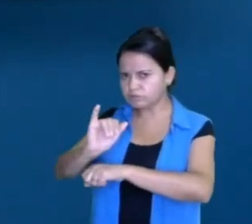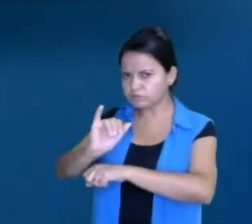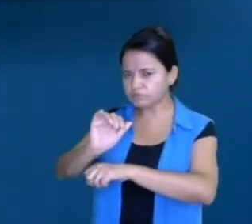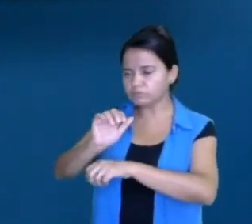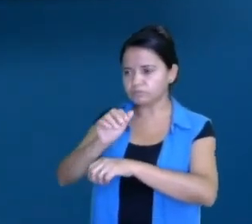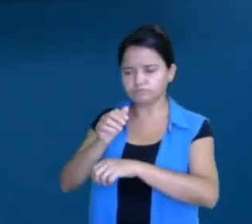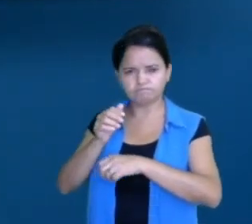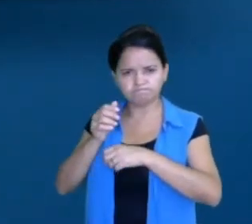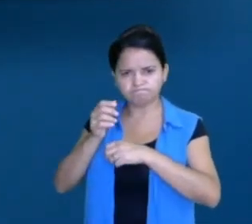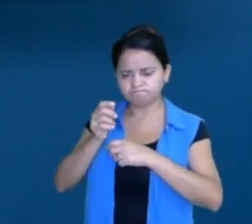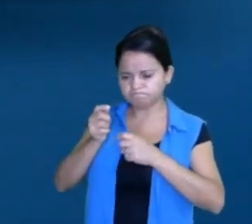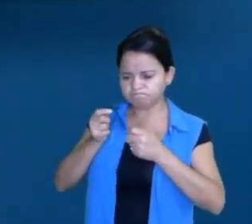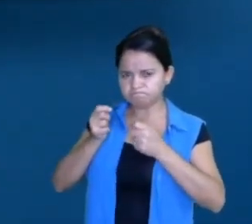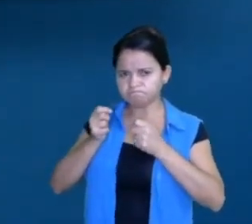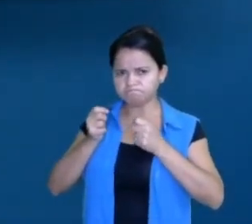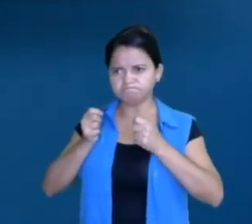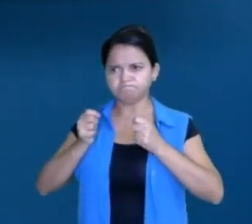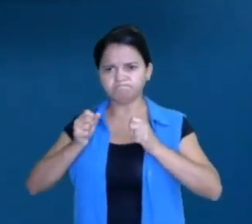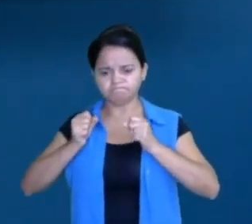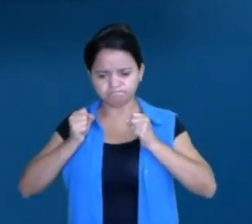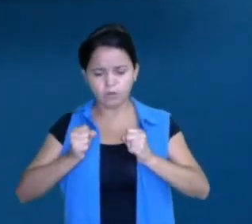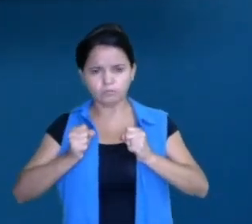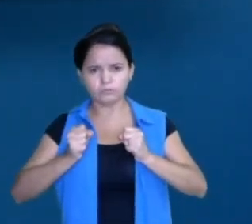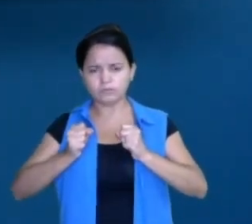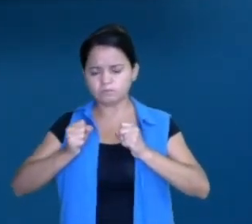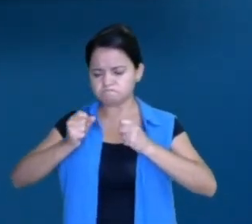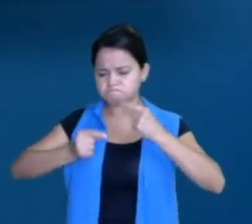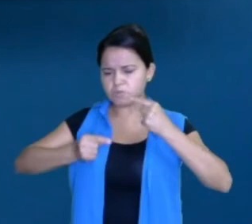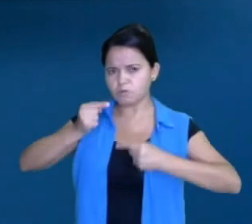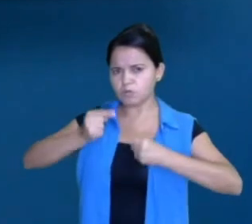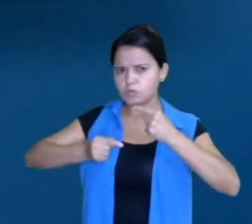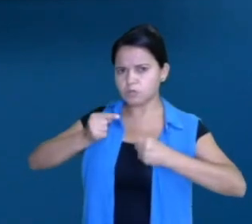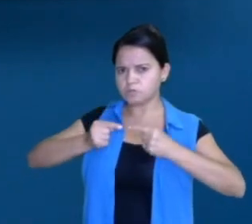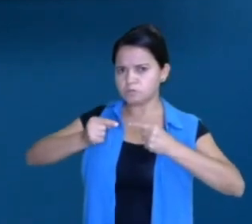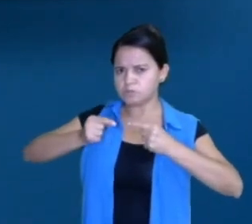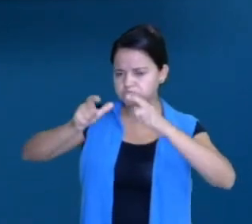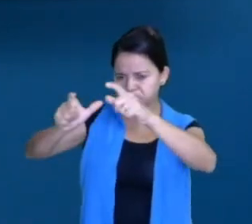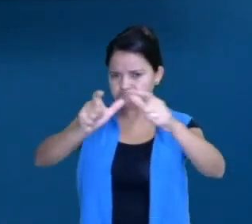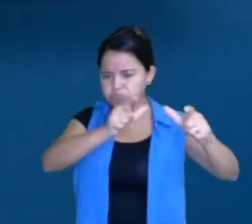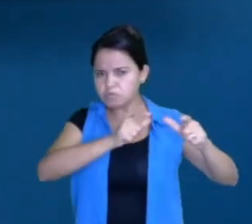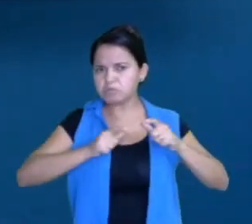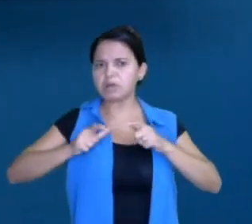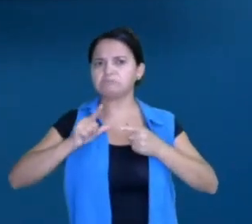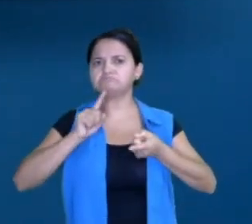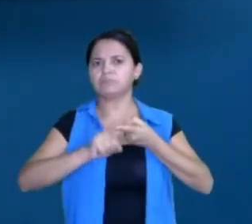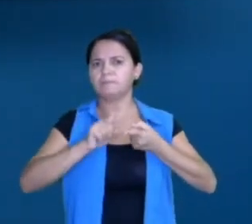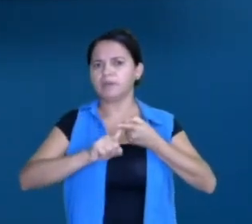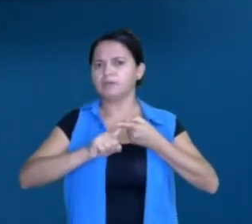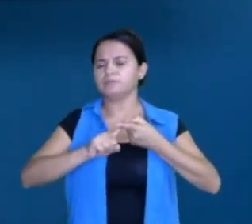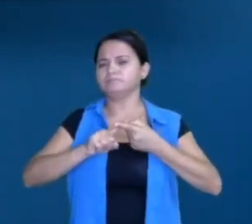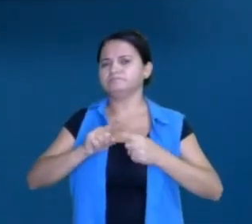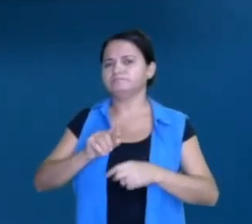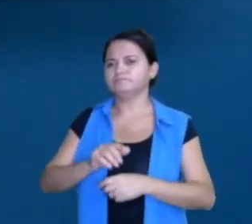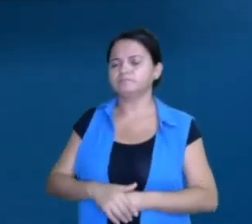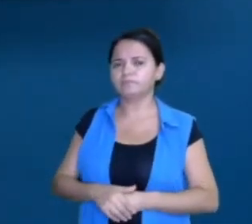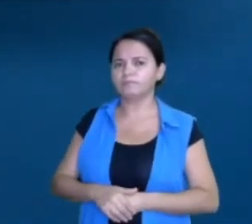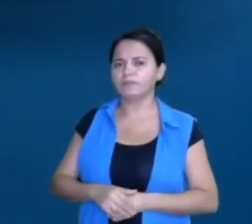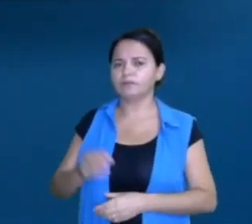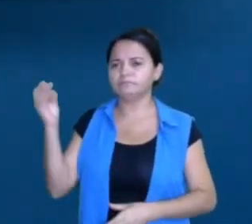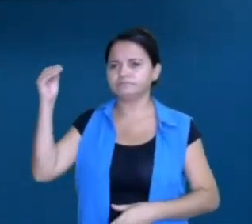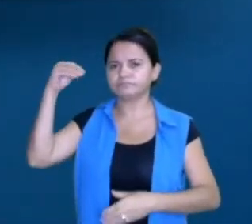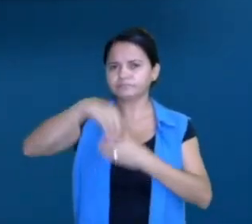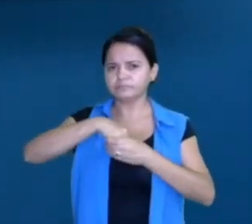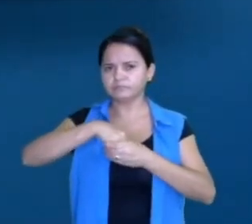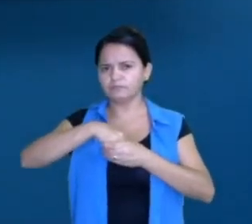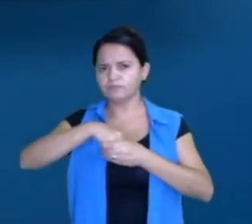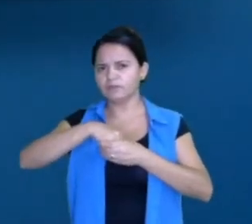político, ganhar poder territorial também. Tá bom? Então, dentro dos Estados Unidos, vocês